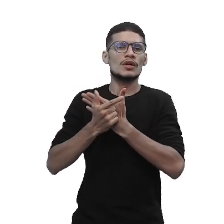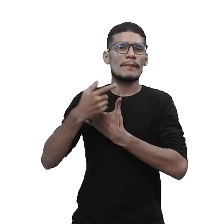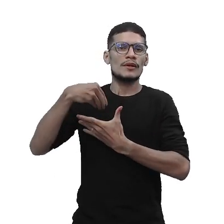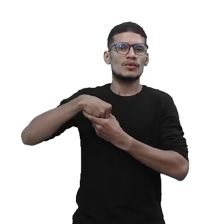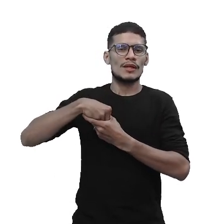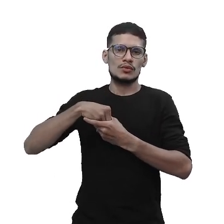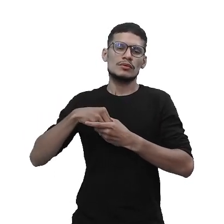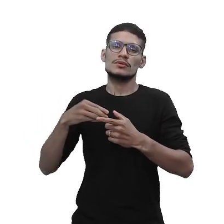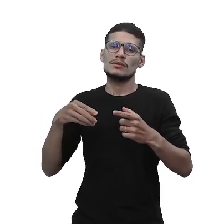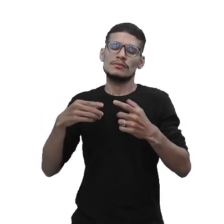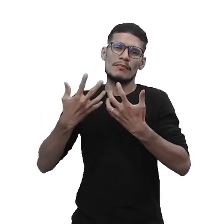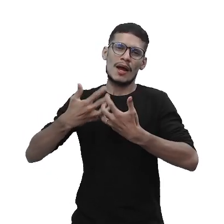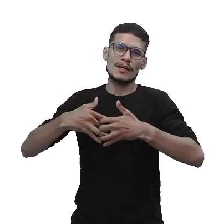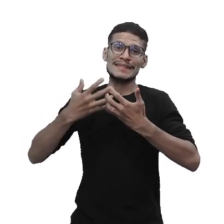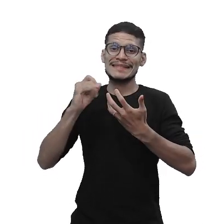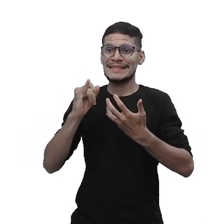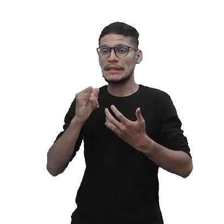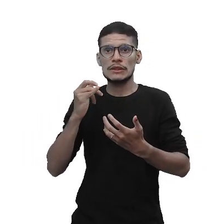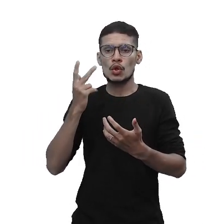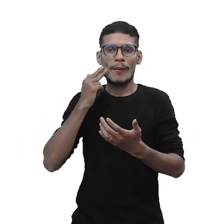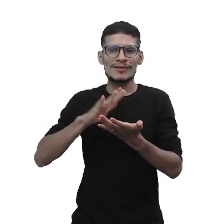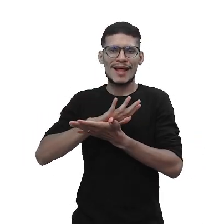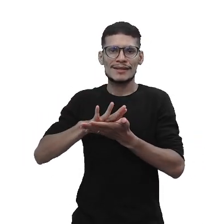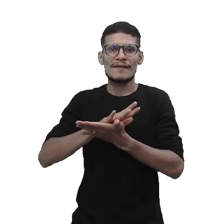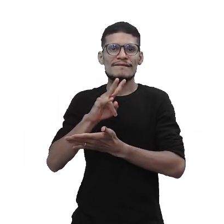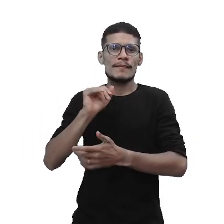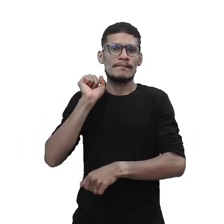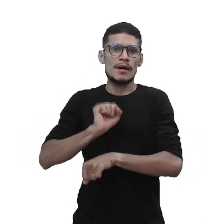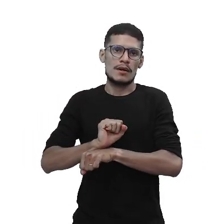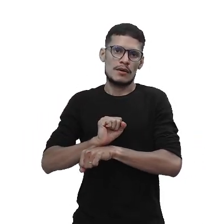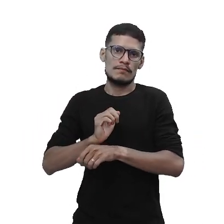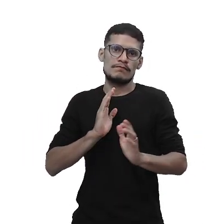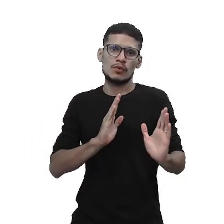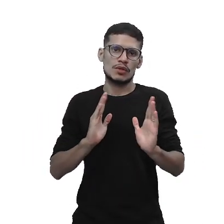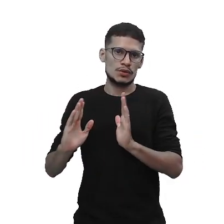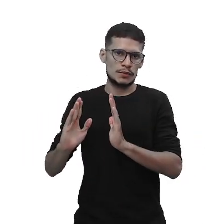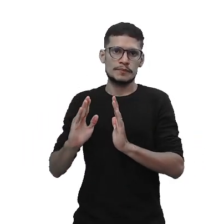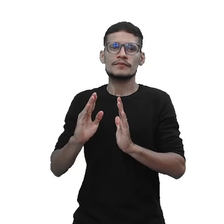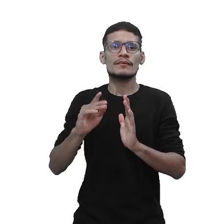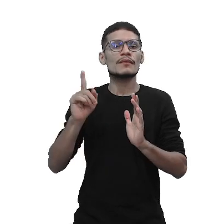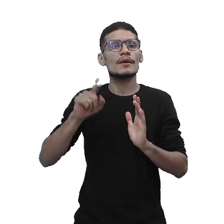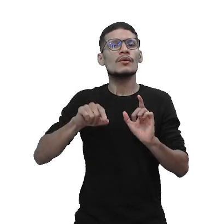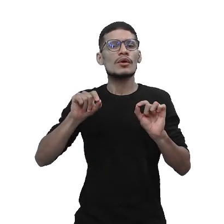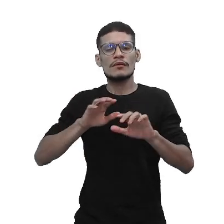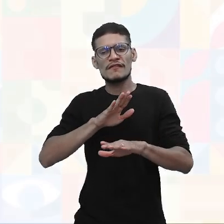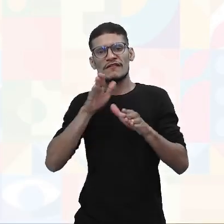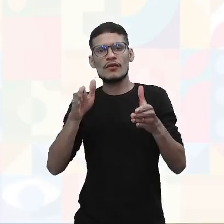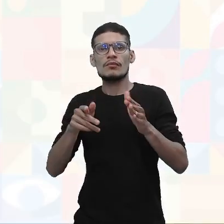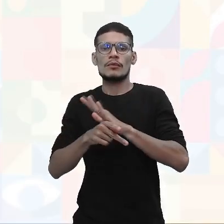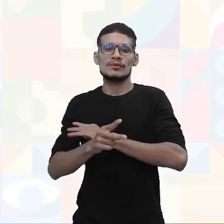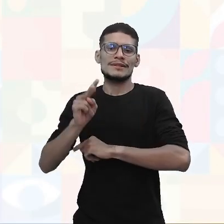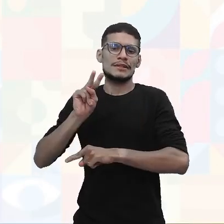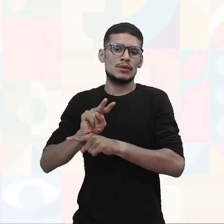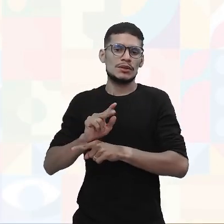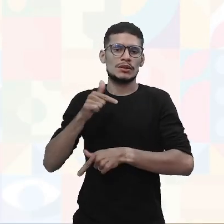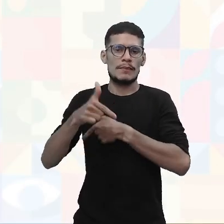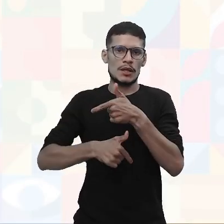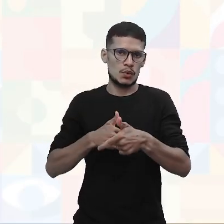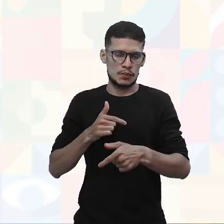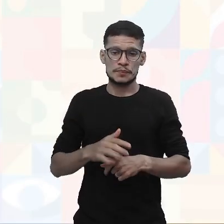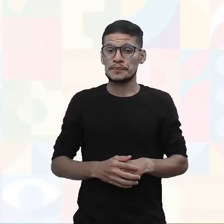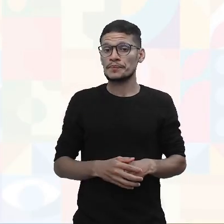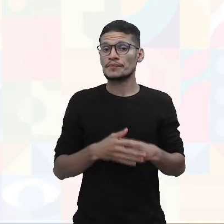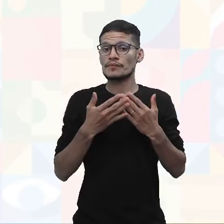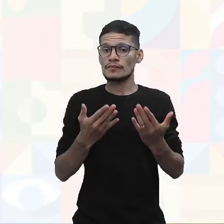qualquer um funcionamento anormal vai estar sendo, né, interrompido esse processo. Então, tudo isso aí visando a segurança do trabalhador. Vai